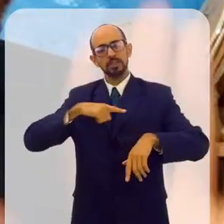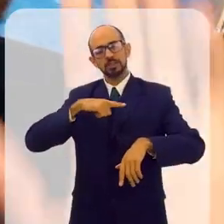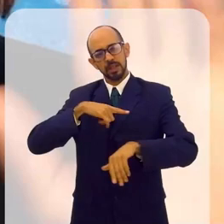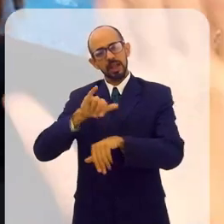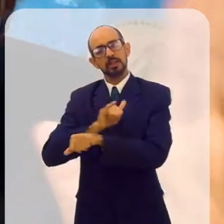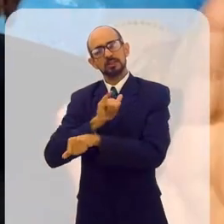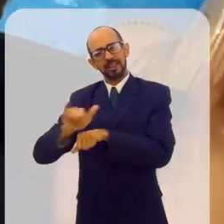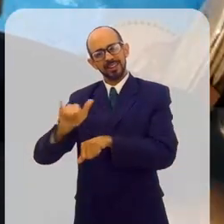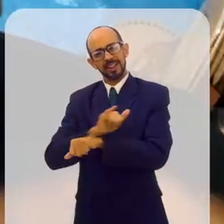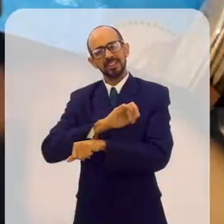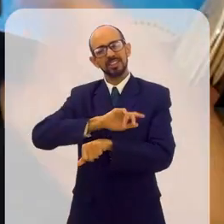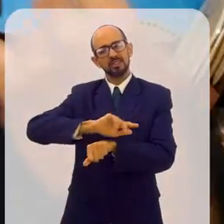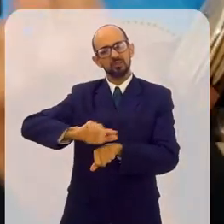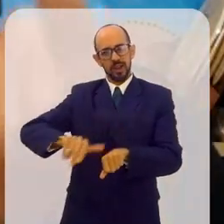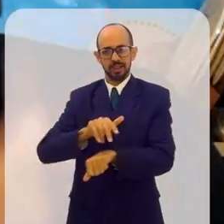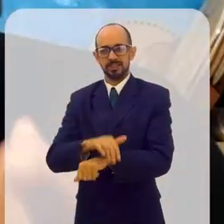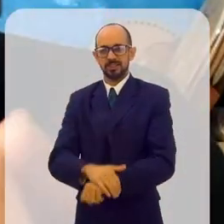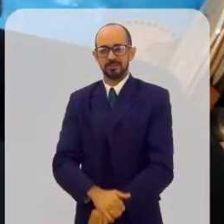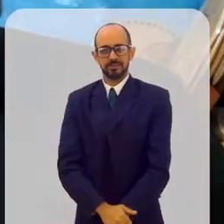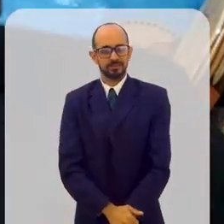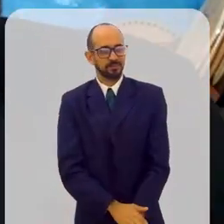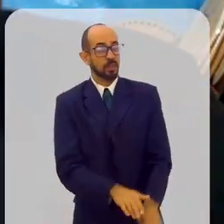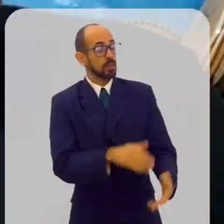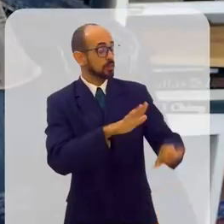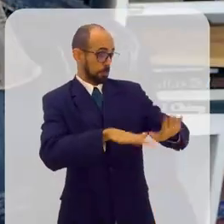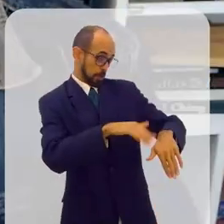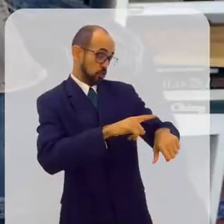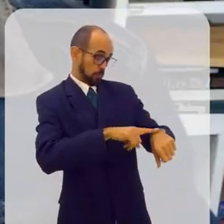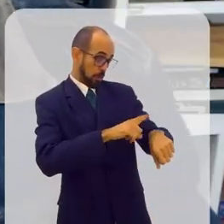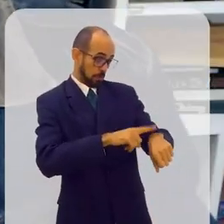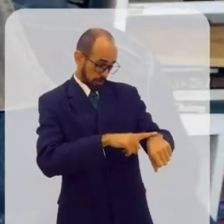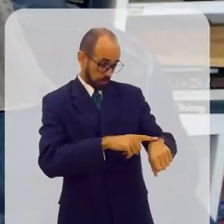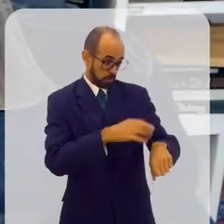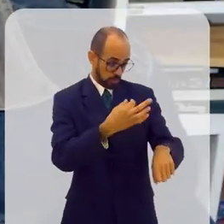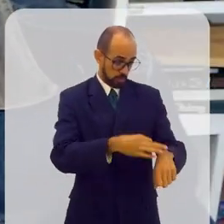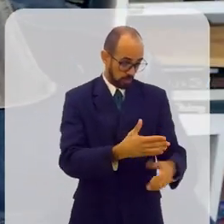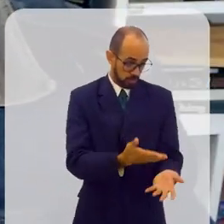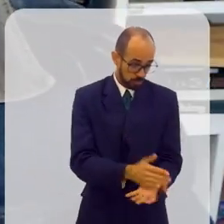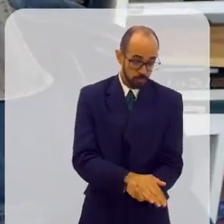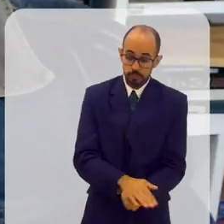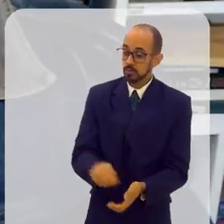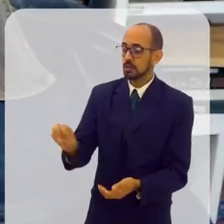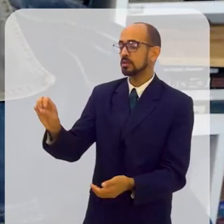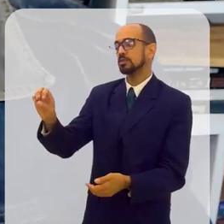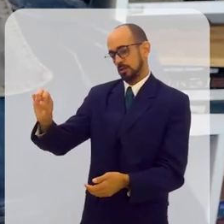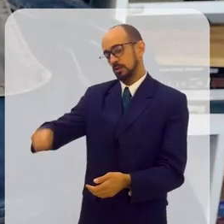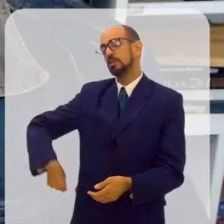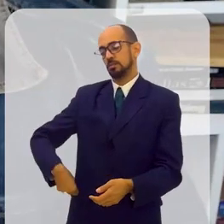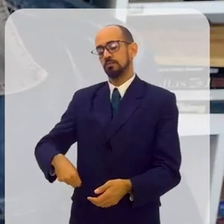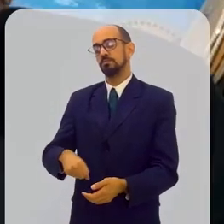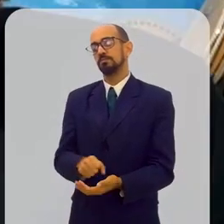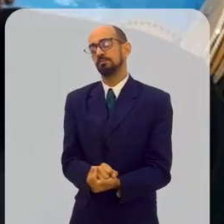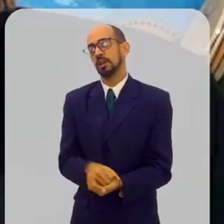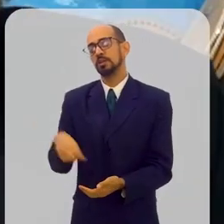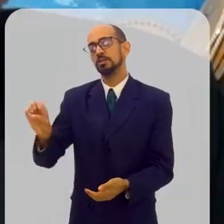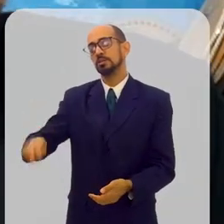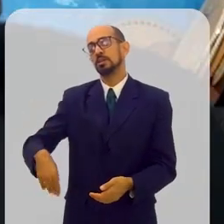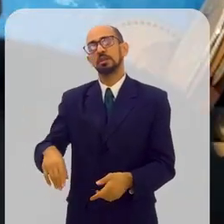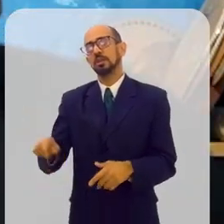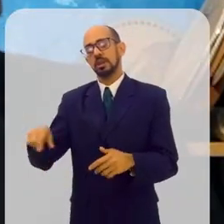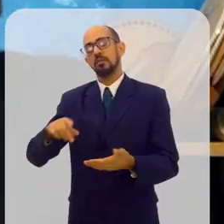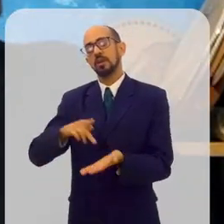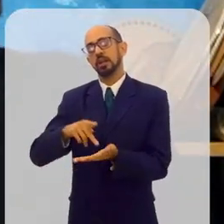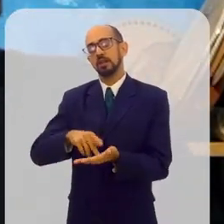Estou dizendo que existem muitas formas, inclusive a disputa direta. Depende do momento. Depende do momento. É